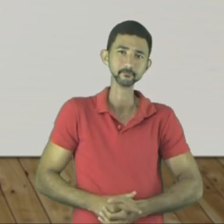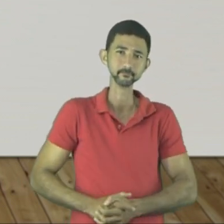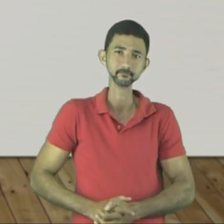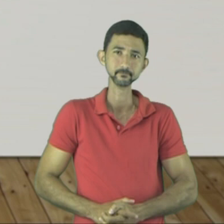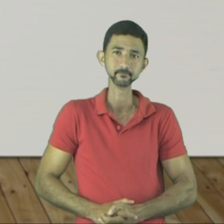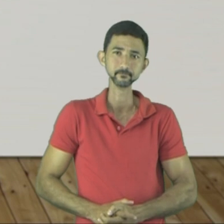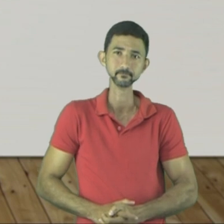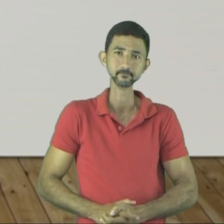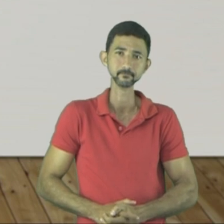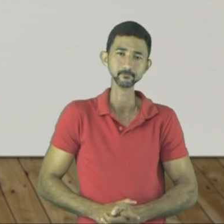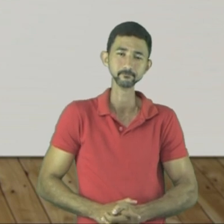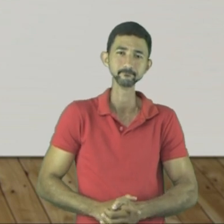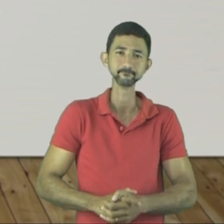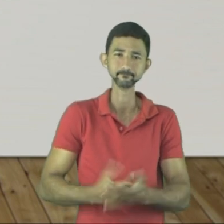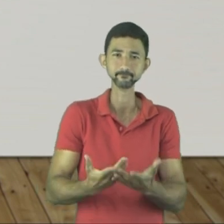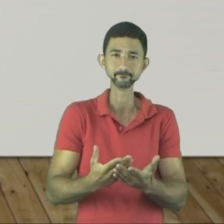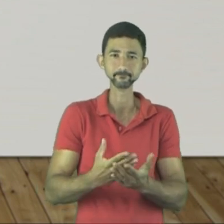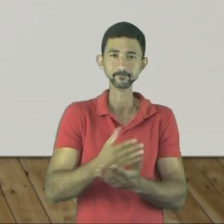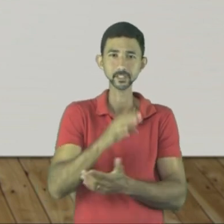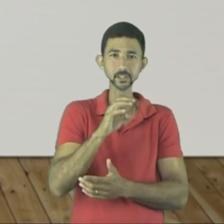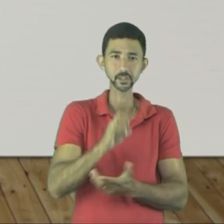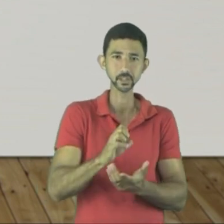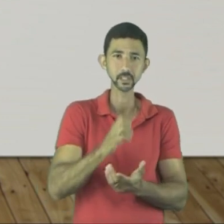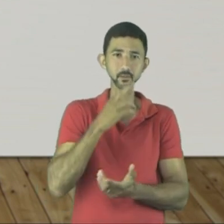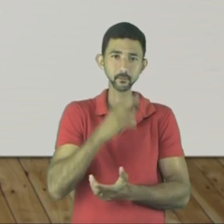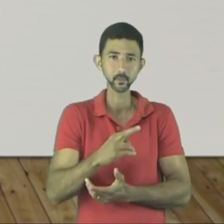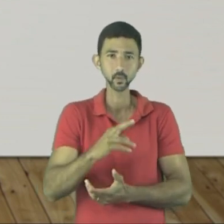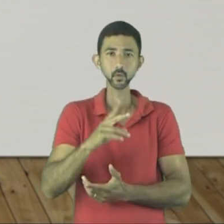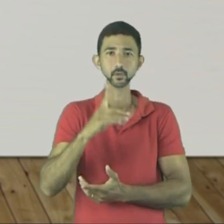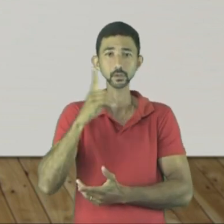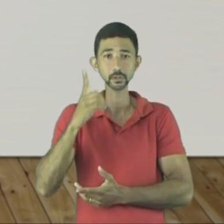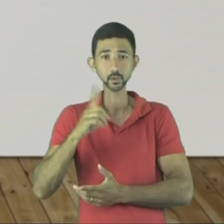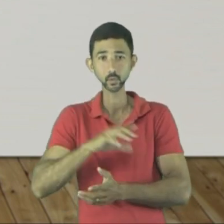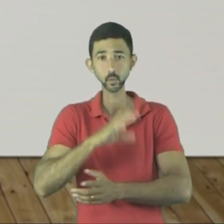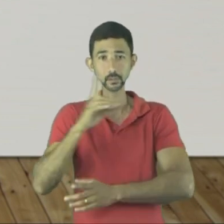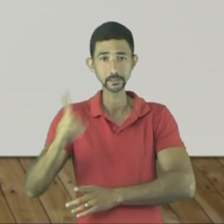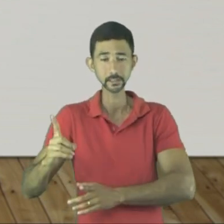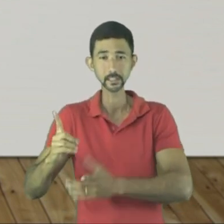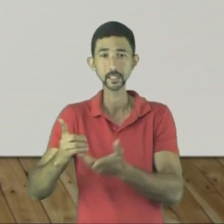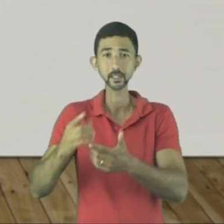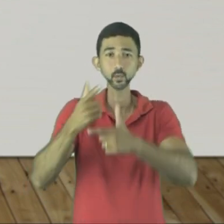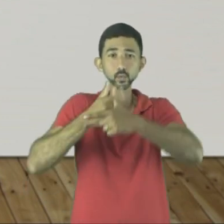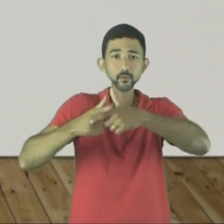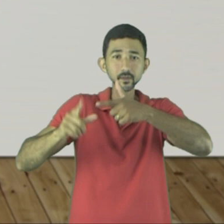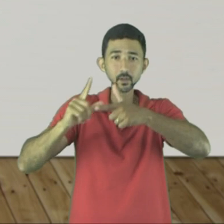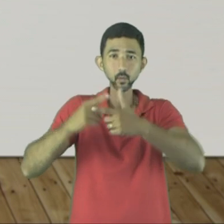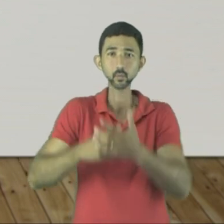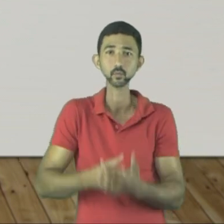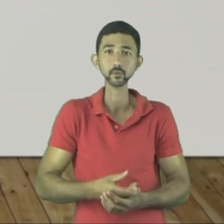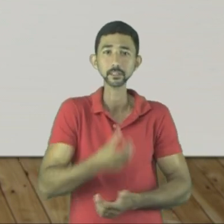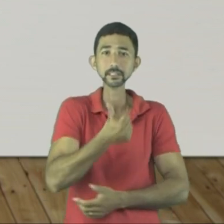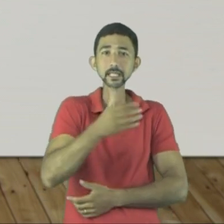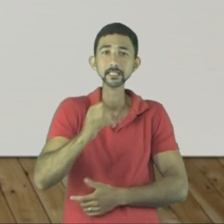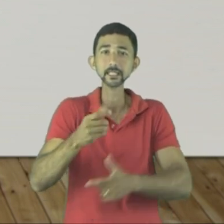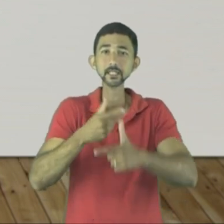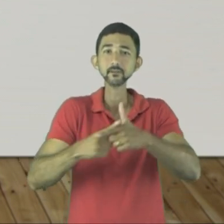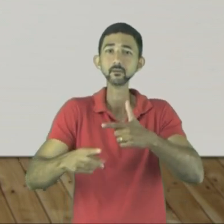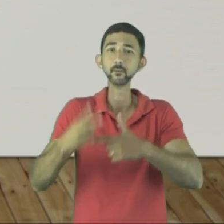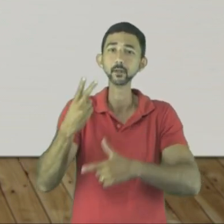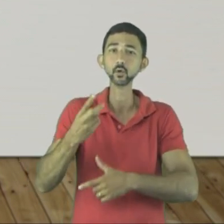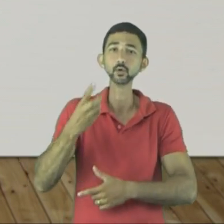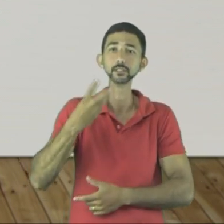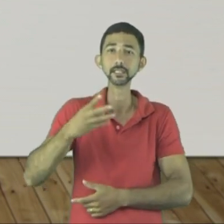os resultados, do lado direito os divisores, beleza? Então 60 dividido para 2,